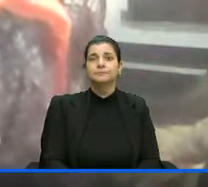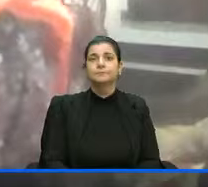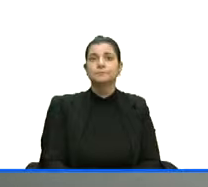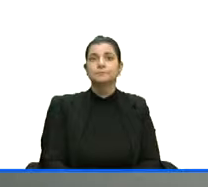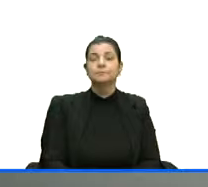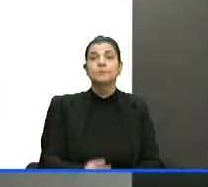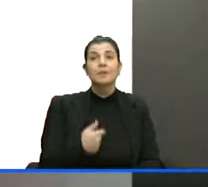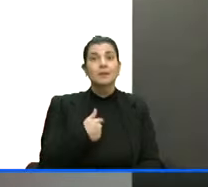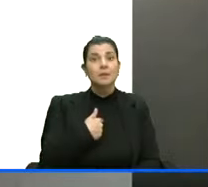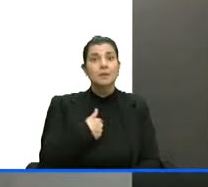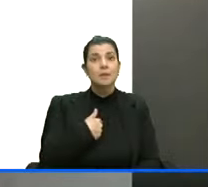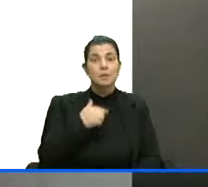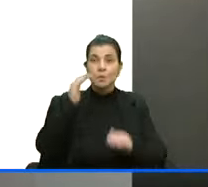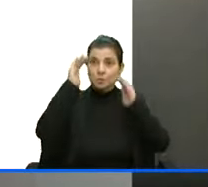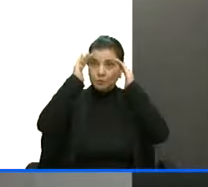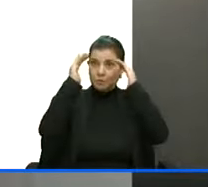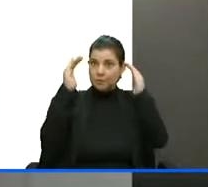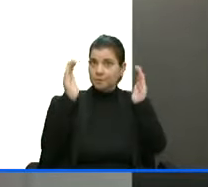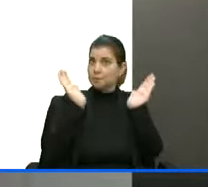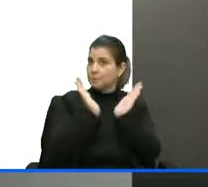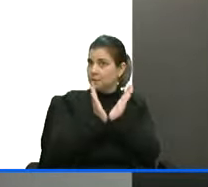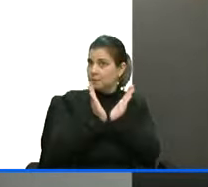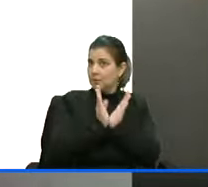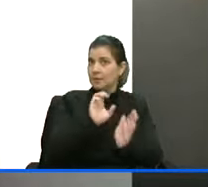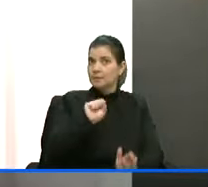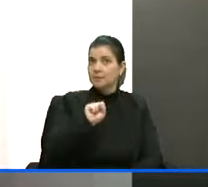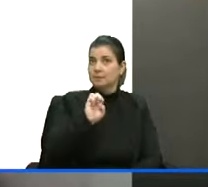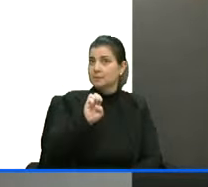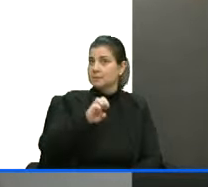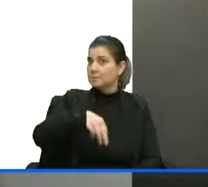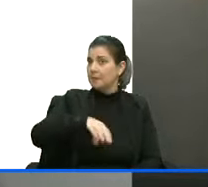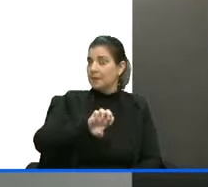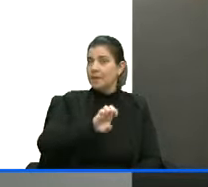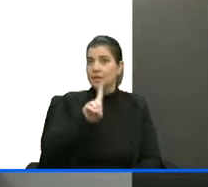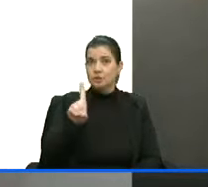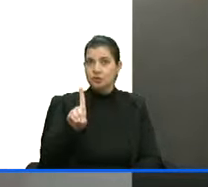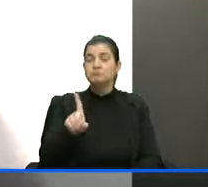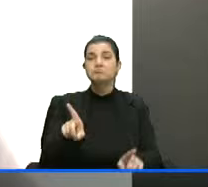Sofia, eu, assim, com todo respeito pelas colegas da ESMED, eu também sou professora, né?